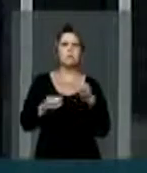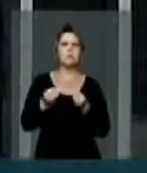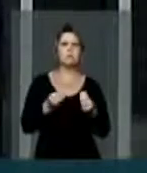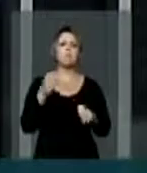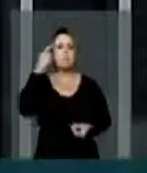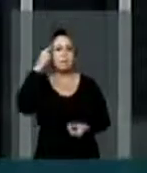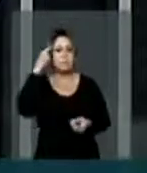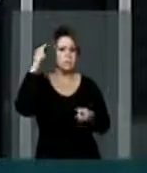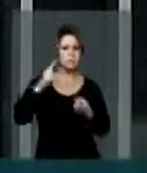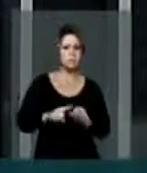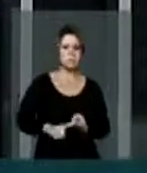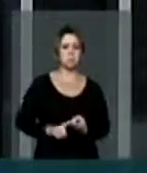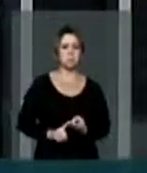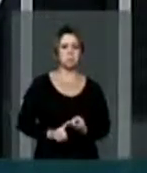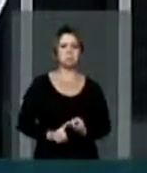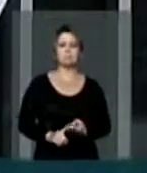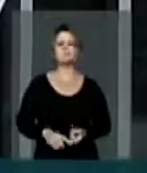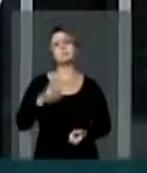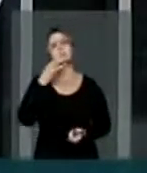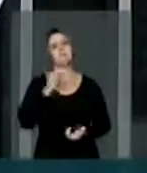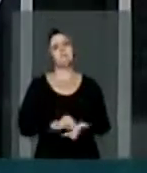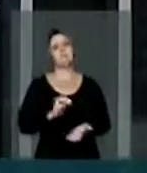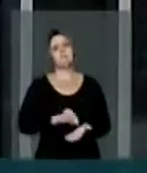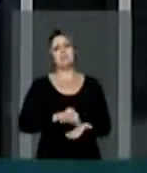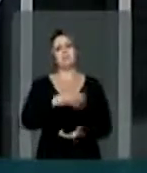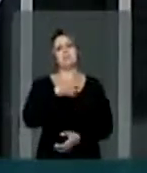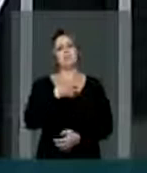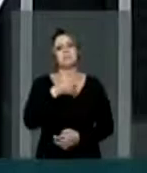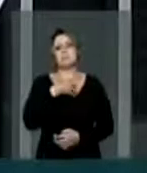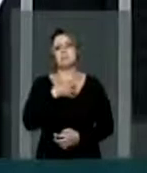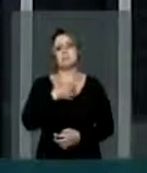hipótese. Faltou, senhores juristas, sensibilidade por